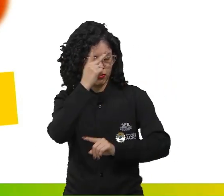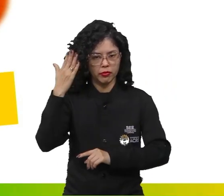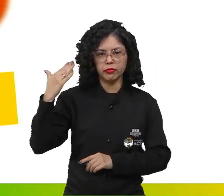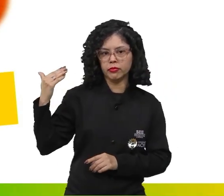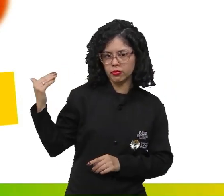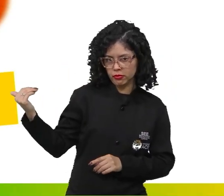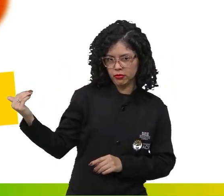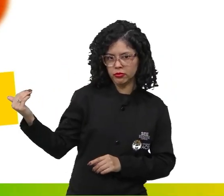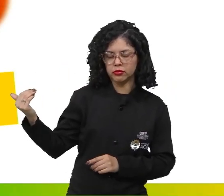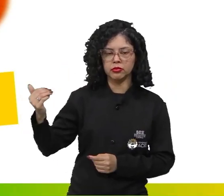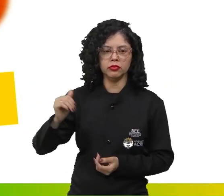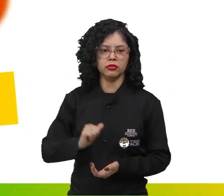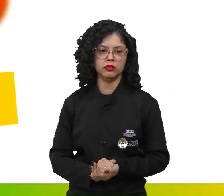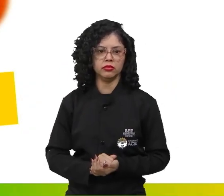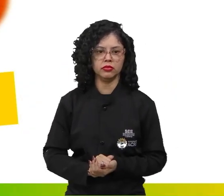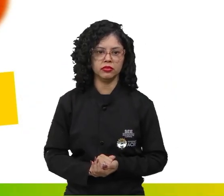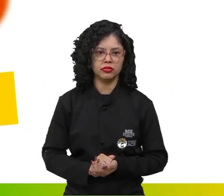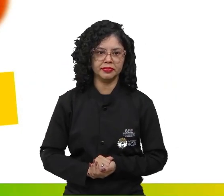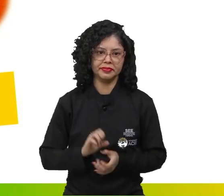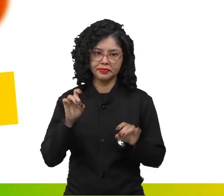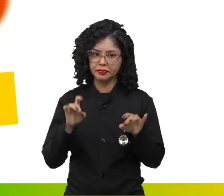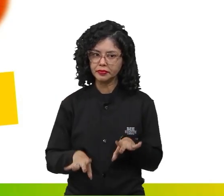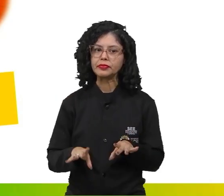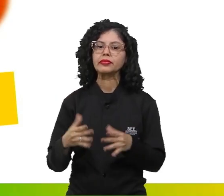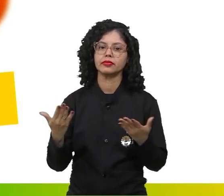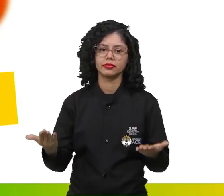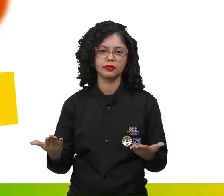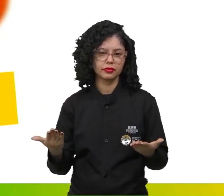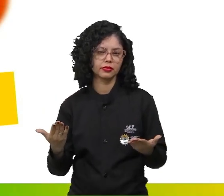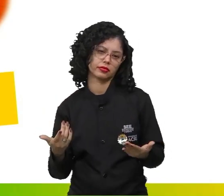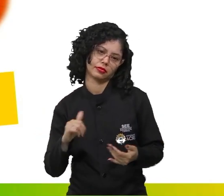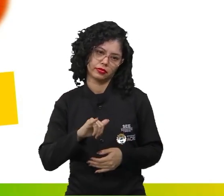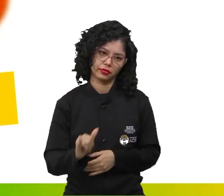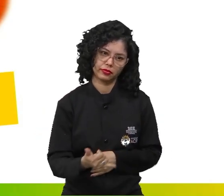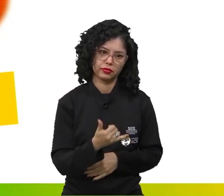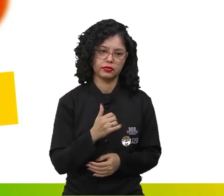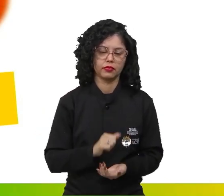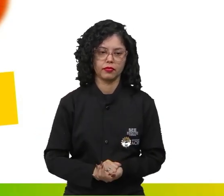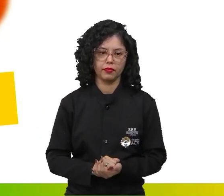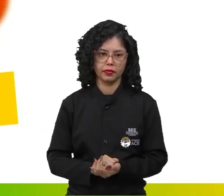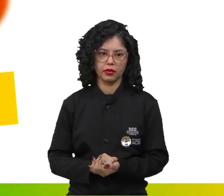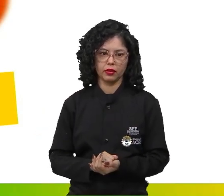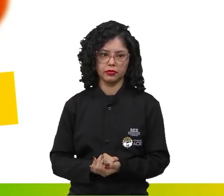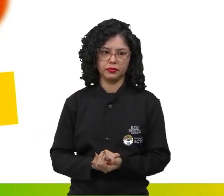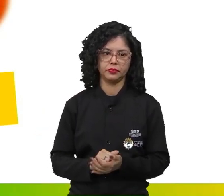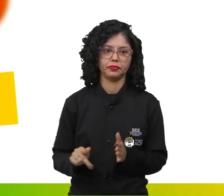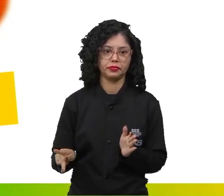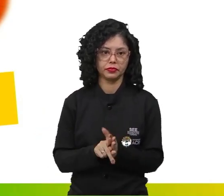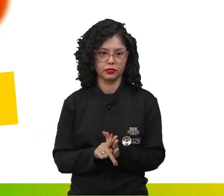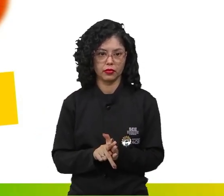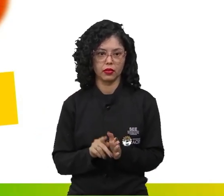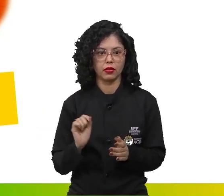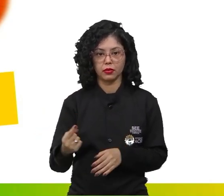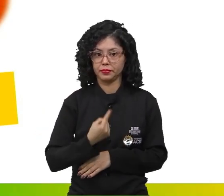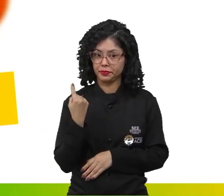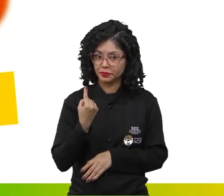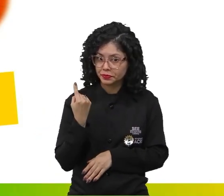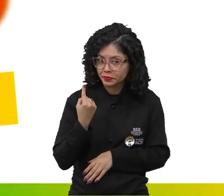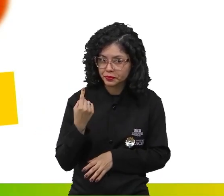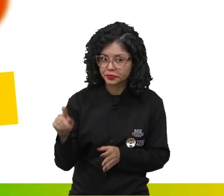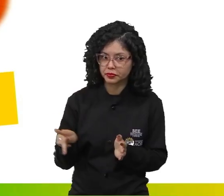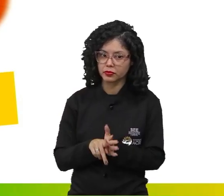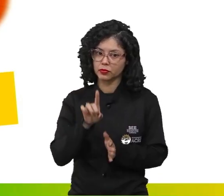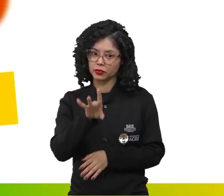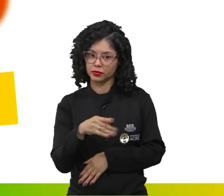aí, olha, esse recurso da escassez, última chance, essa é a última oportunidade. E também o caráter da